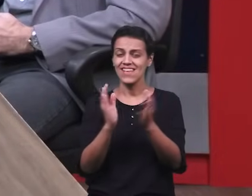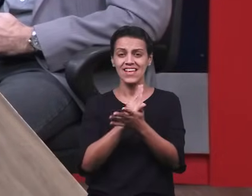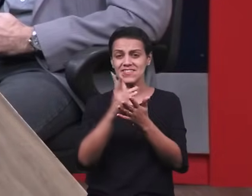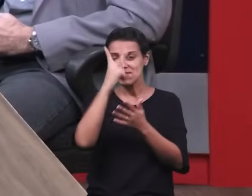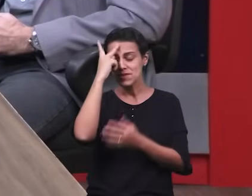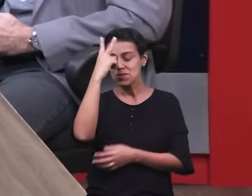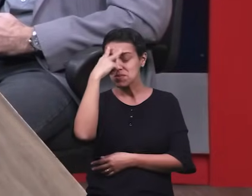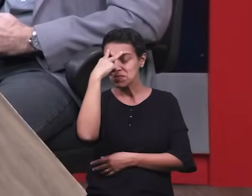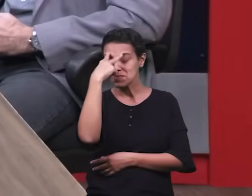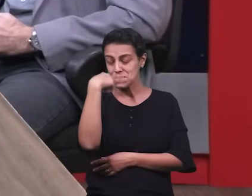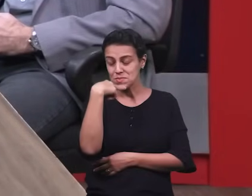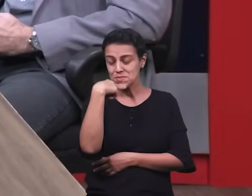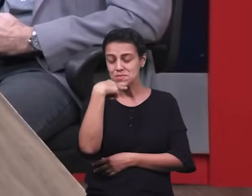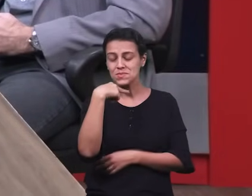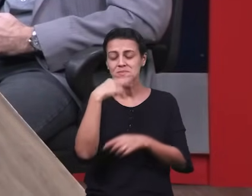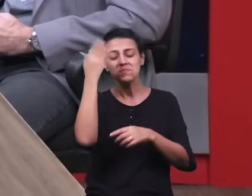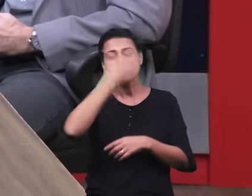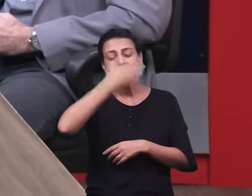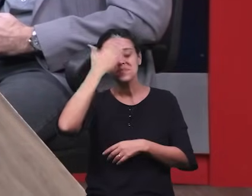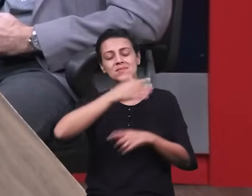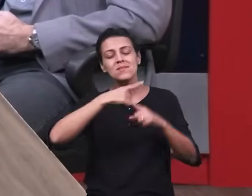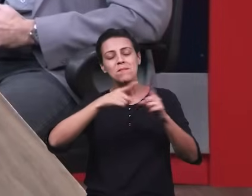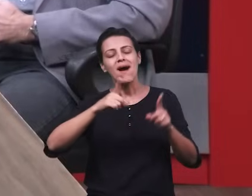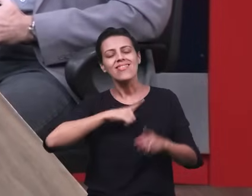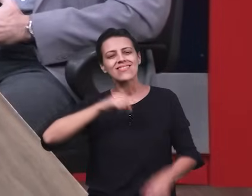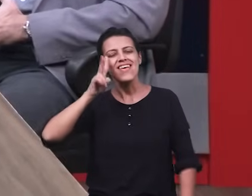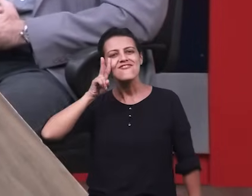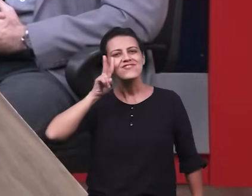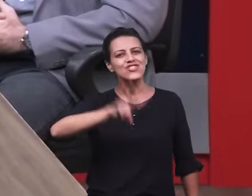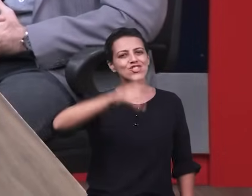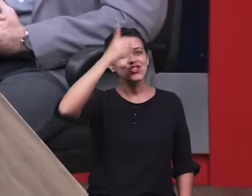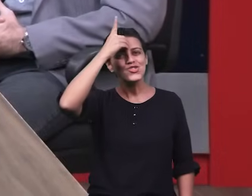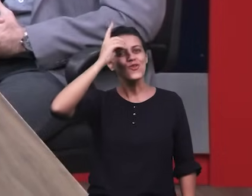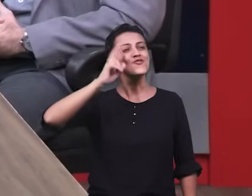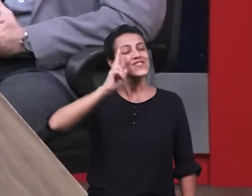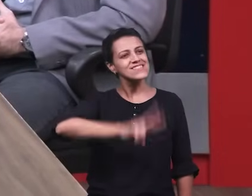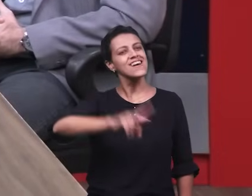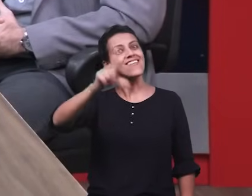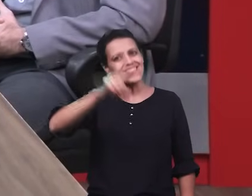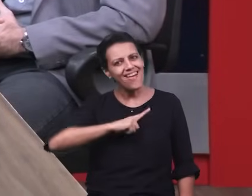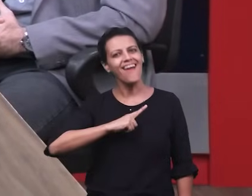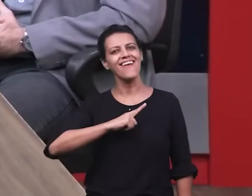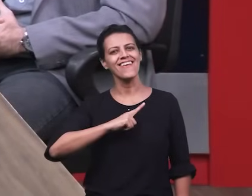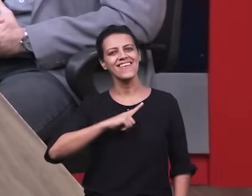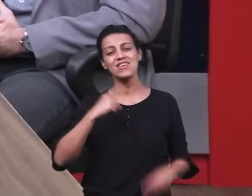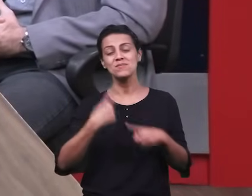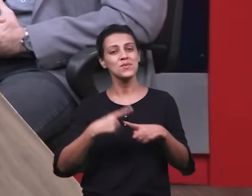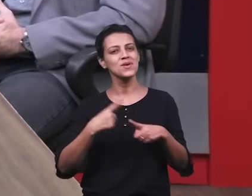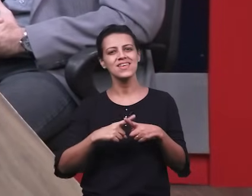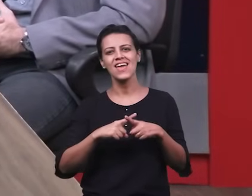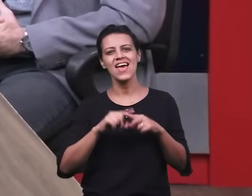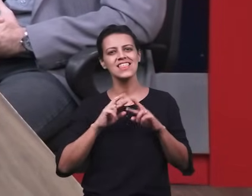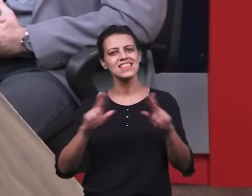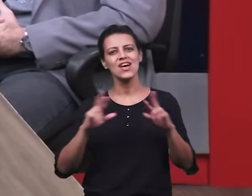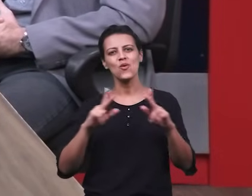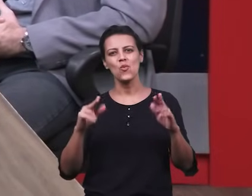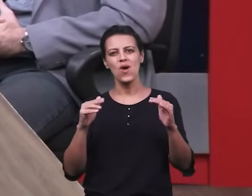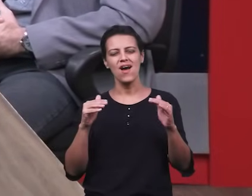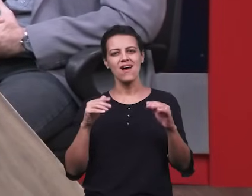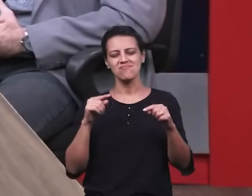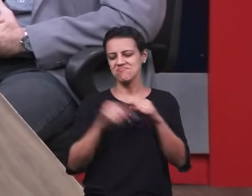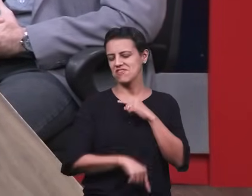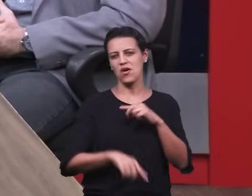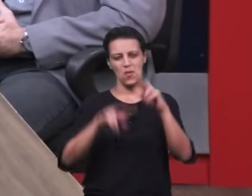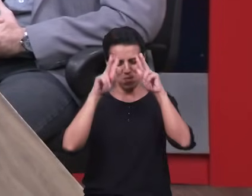deficiência visual, humanamente falando, mas que vai ter visões da parte do Senhor, porque isso não depende dessa comutação do corpo humano. Você